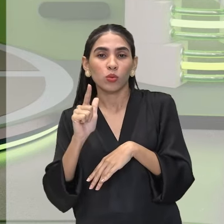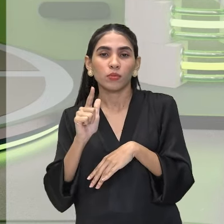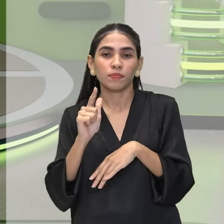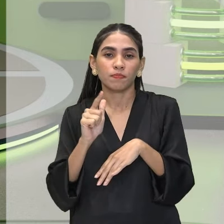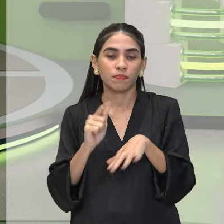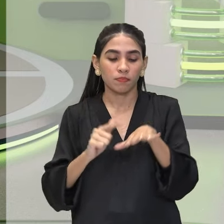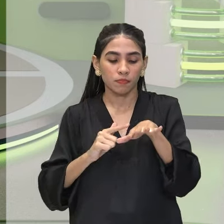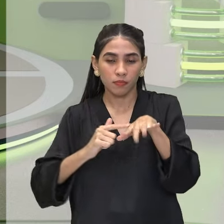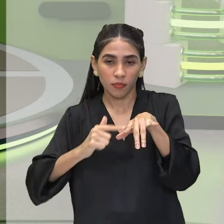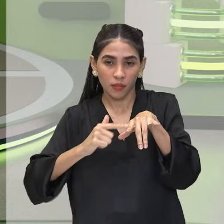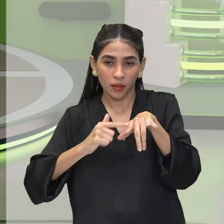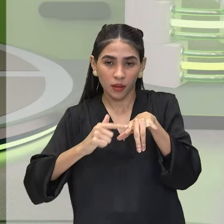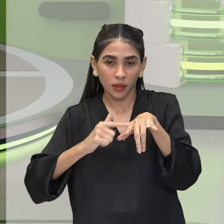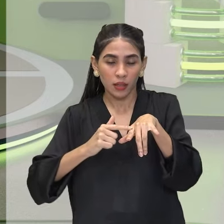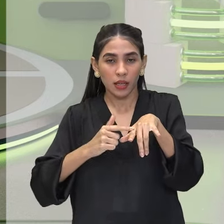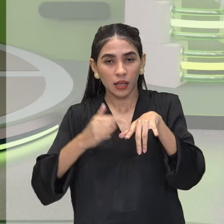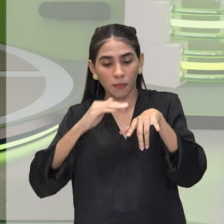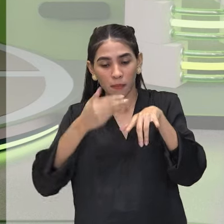esse local que foi